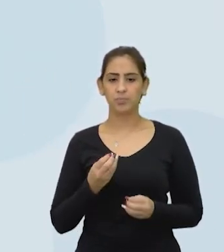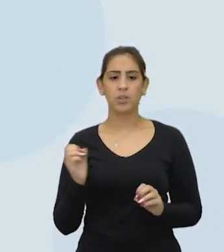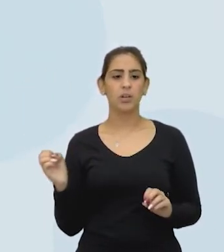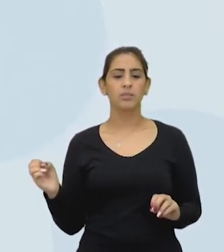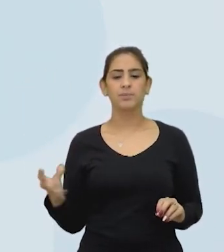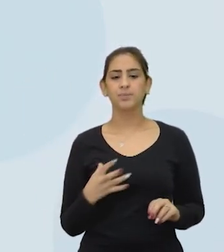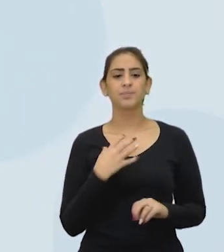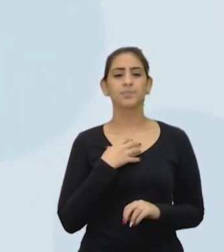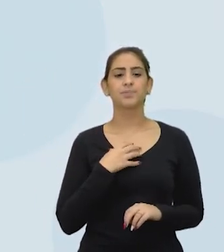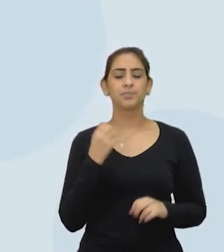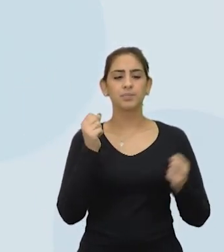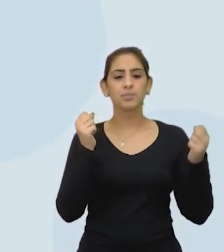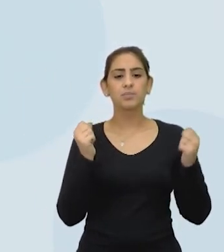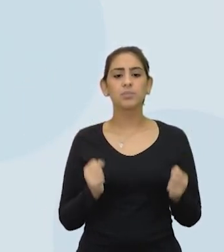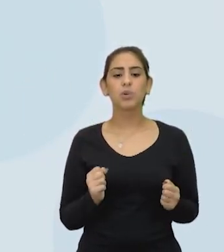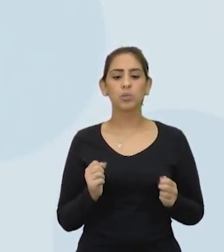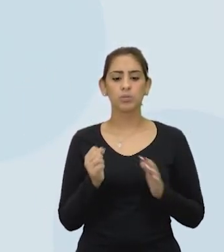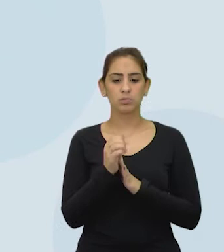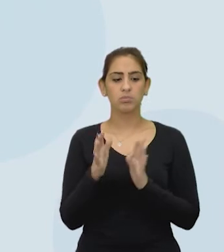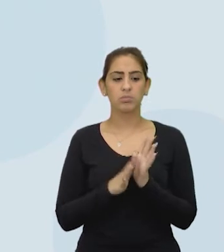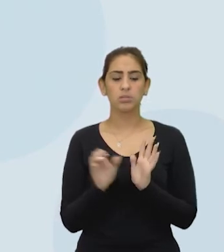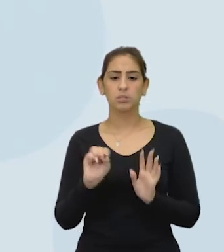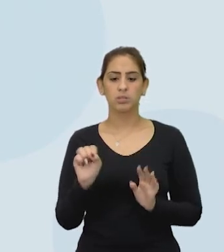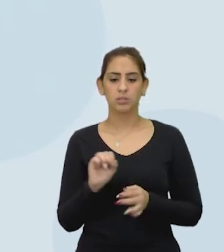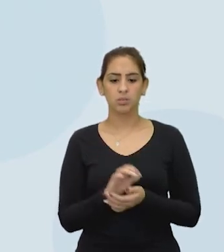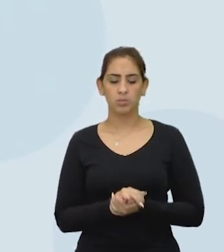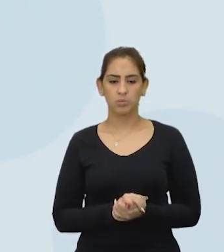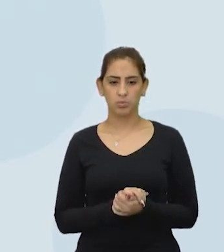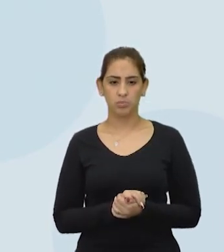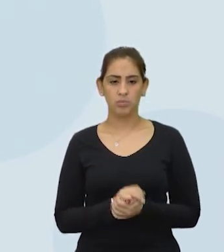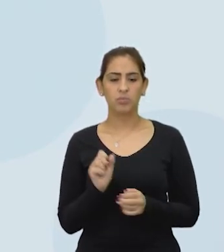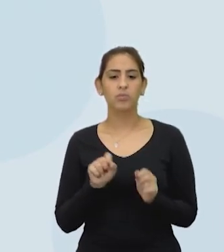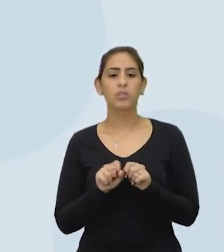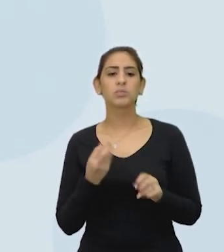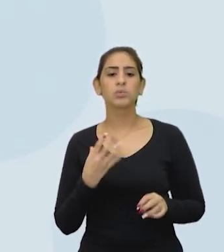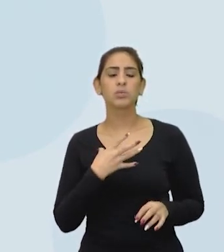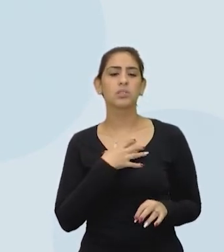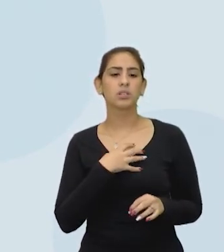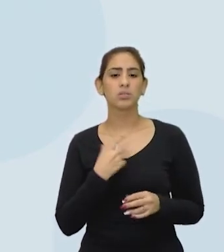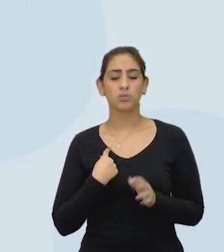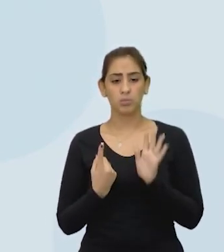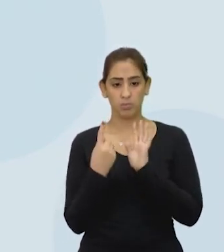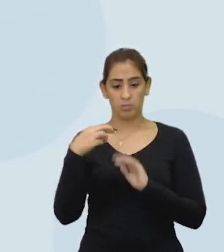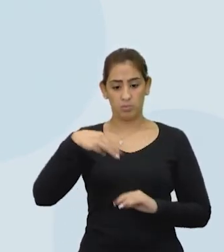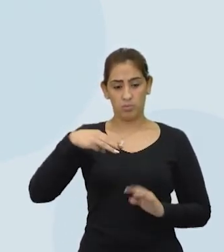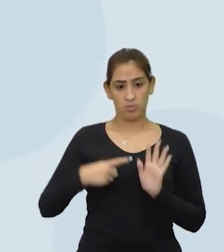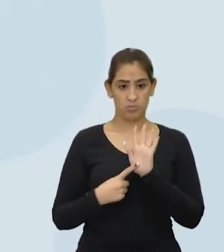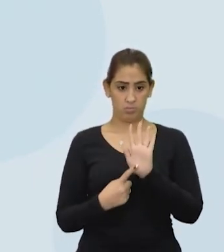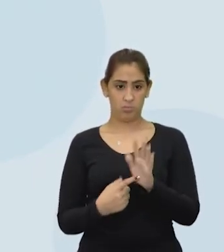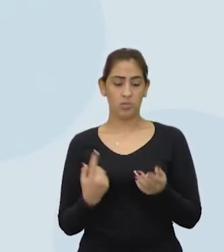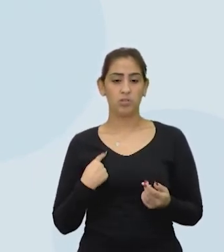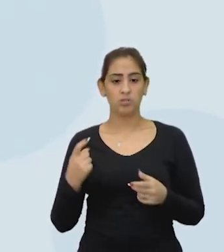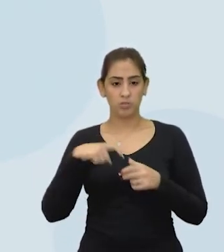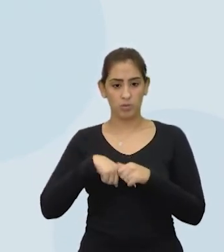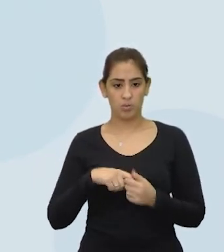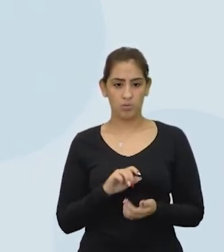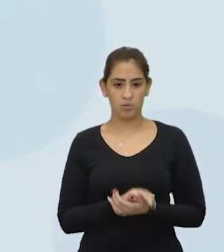gente pode adotar para a palavra segundo, ou quais outros sentidos? Vou dar mais um minutinho, a gente volta com a participação de